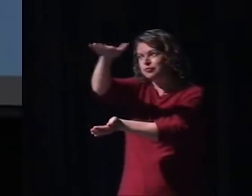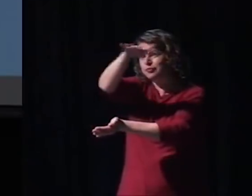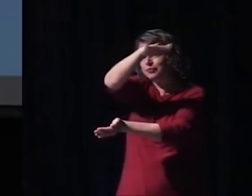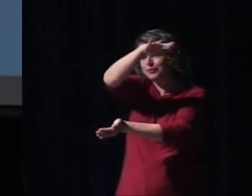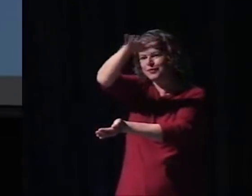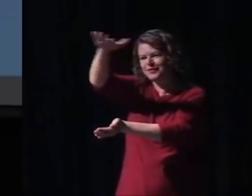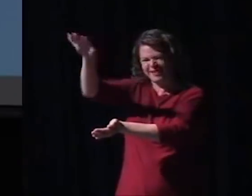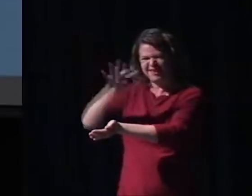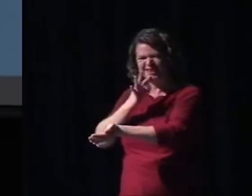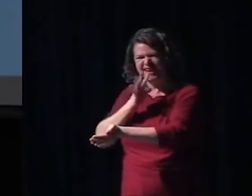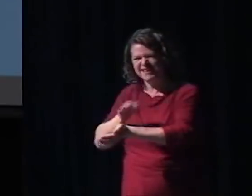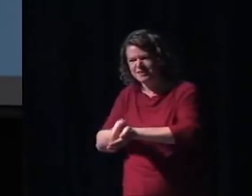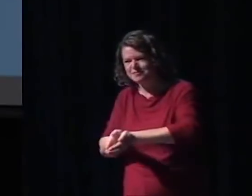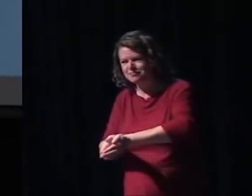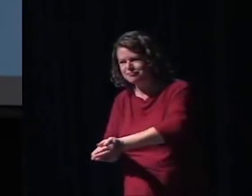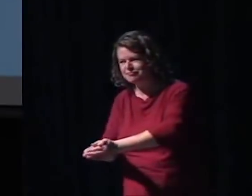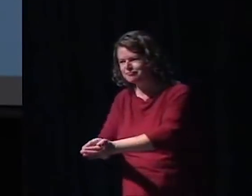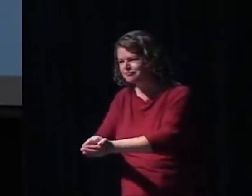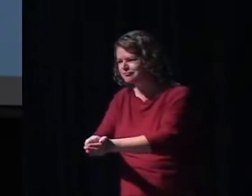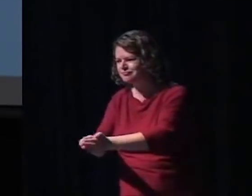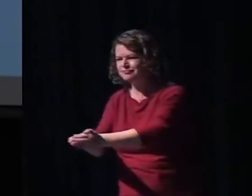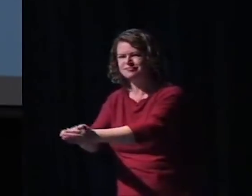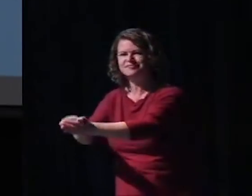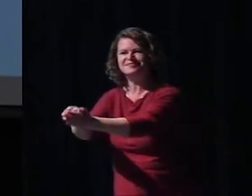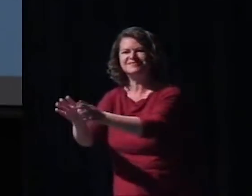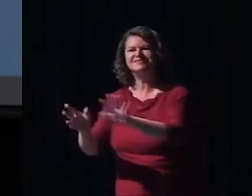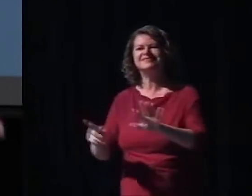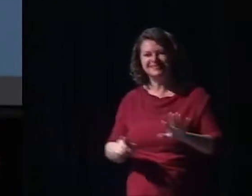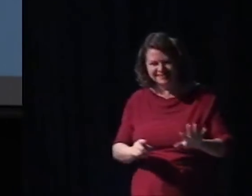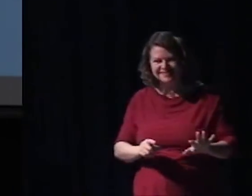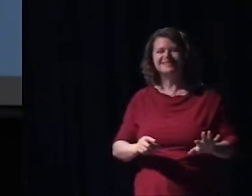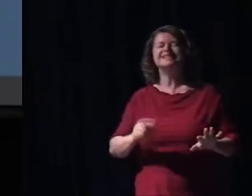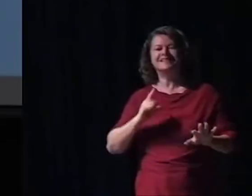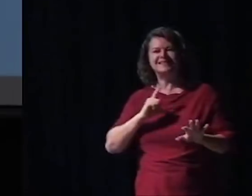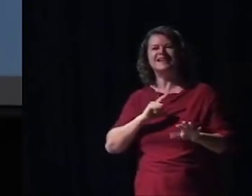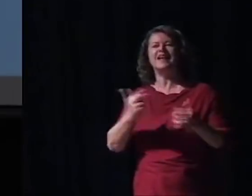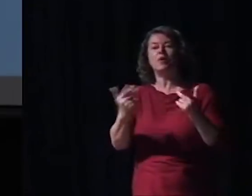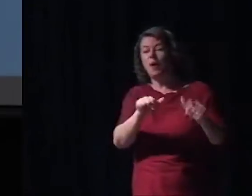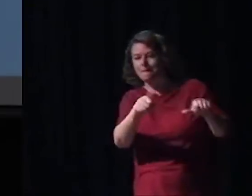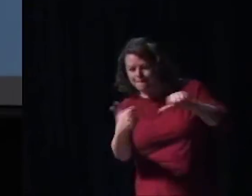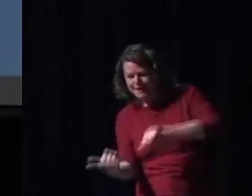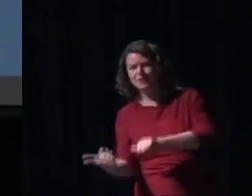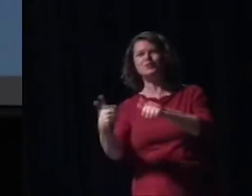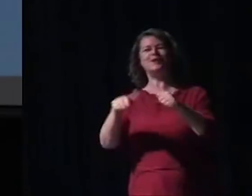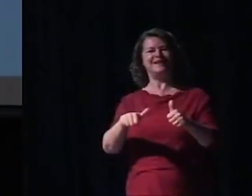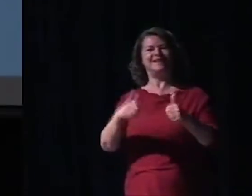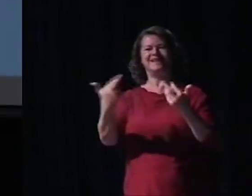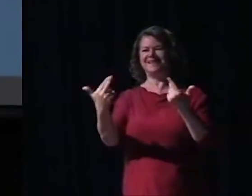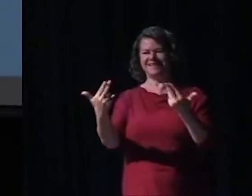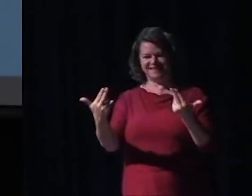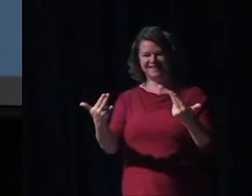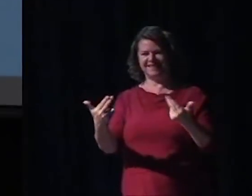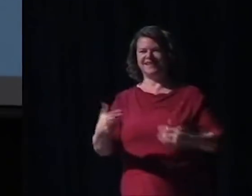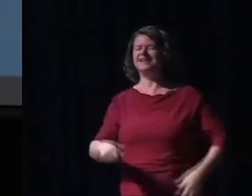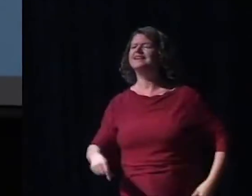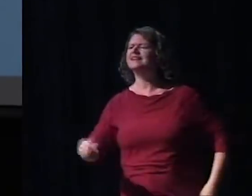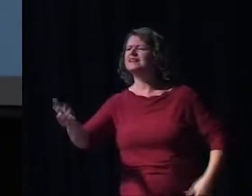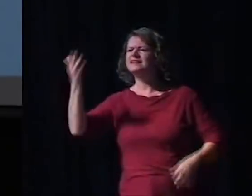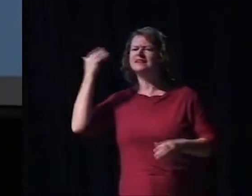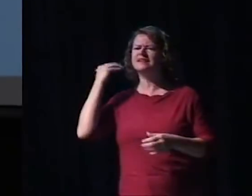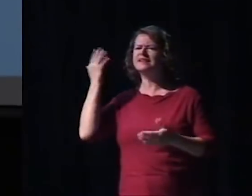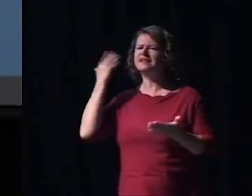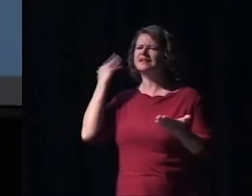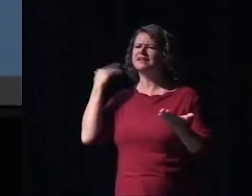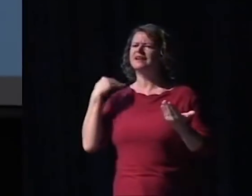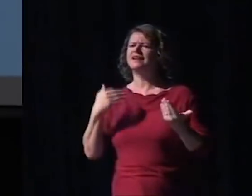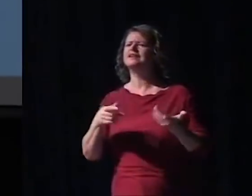levanta depois. Então essa palavra batizar significa mergulhar, transformando. Como é que você batizava um determinado